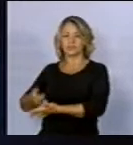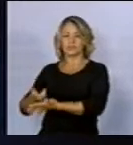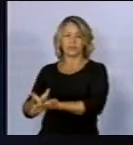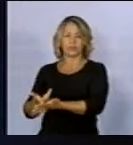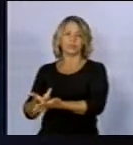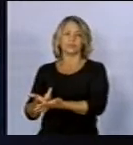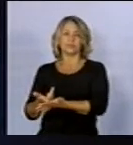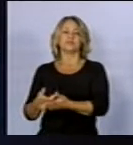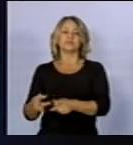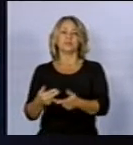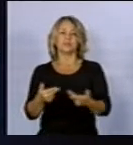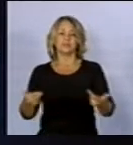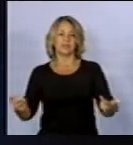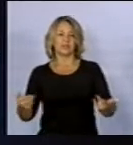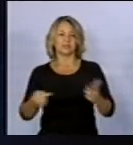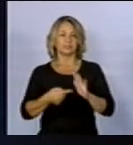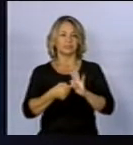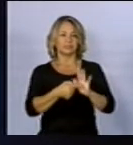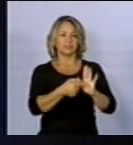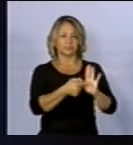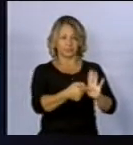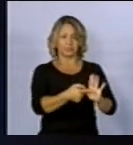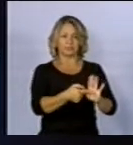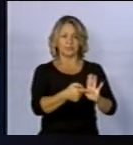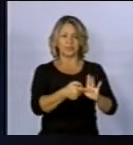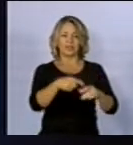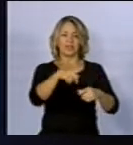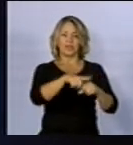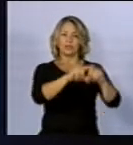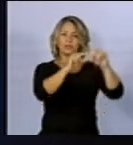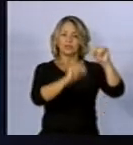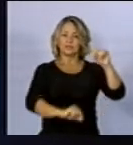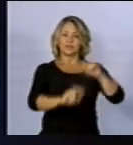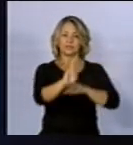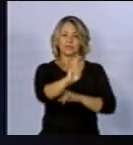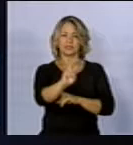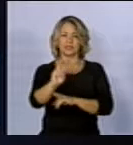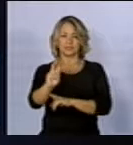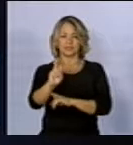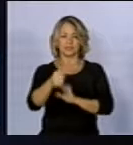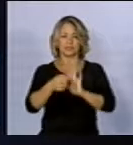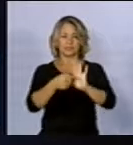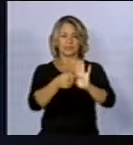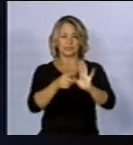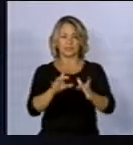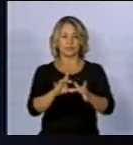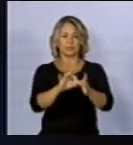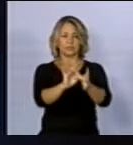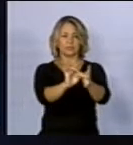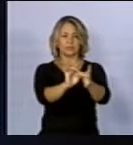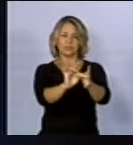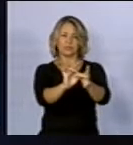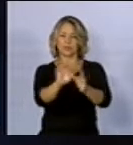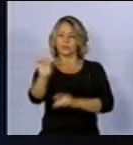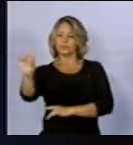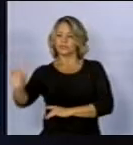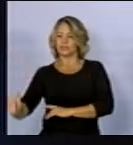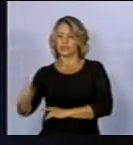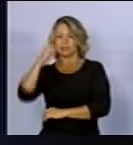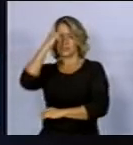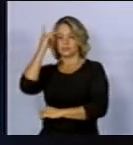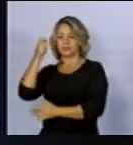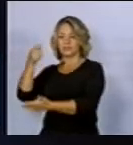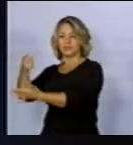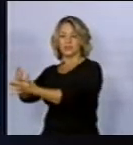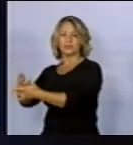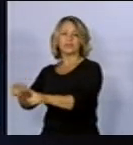atos disposições constitucionais transitórias em seu artigo 55 já forma esta união entre o direito do consumidor e